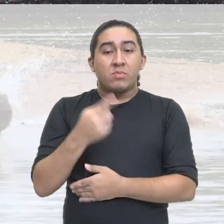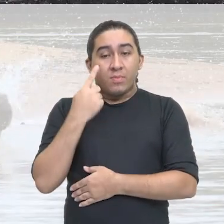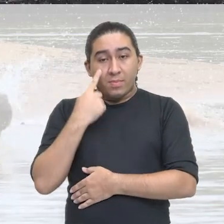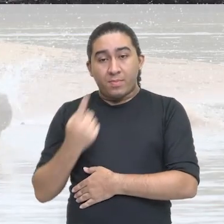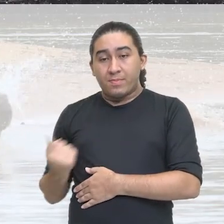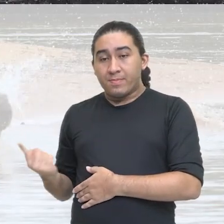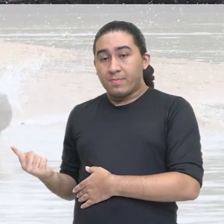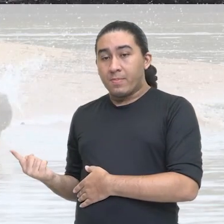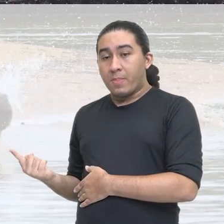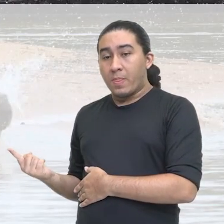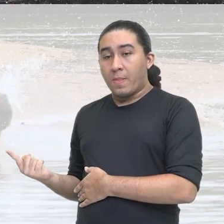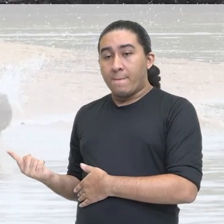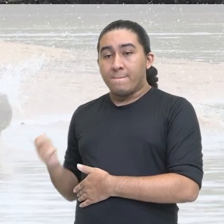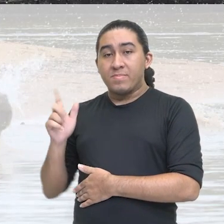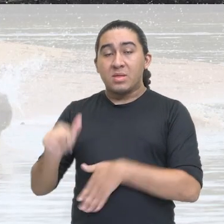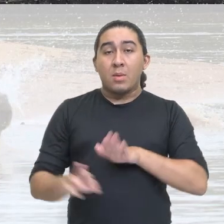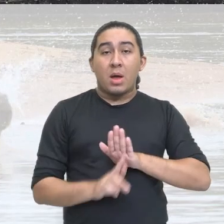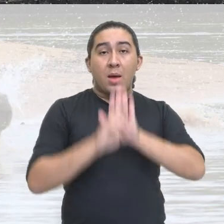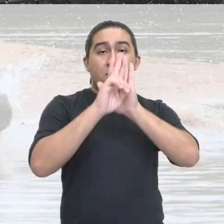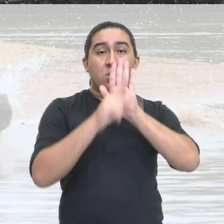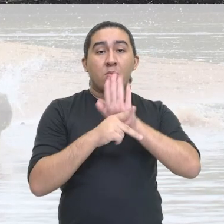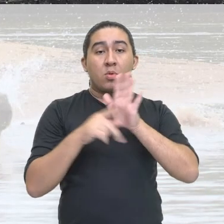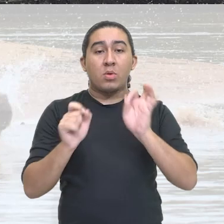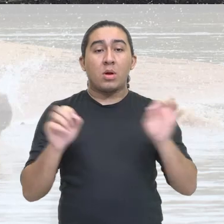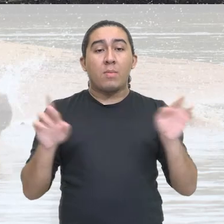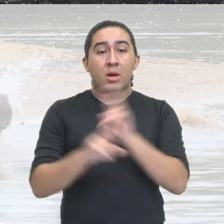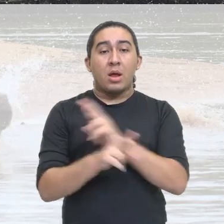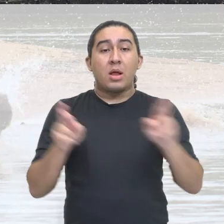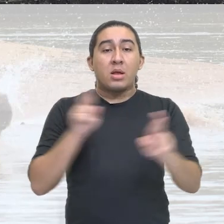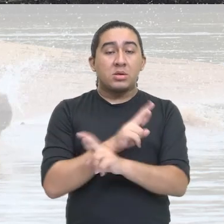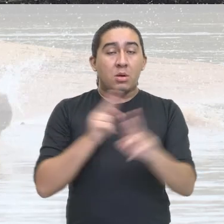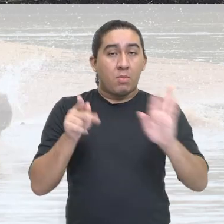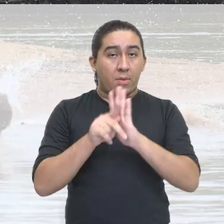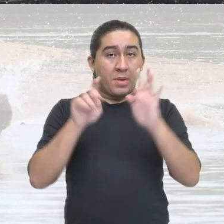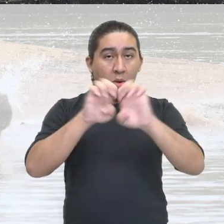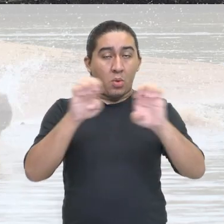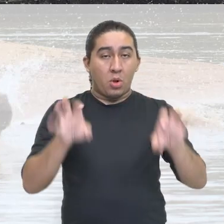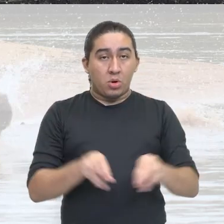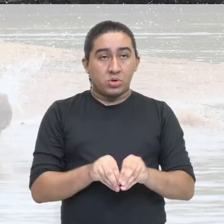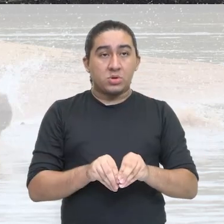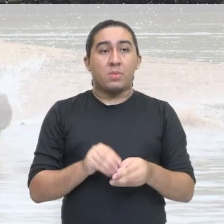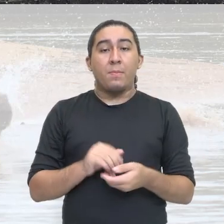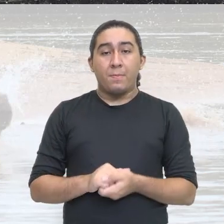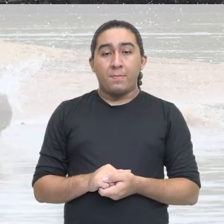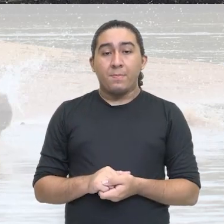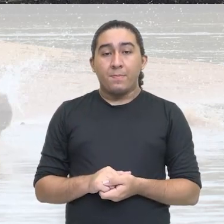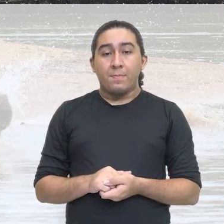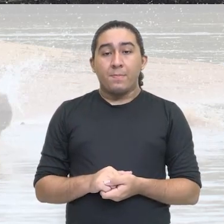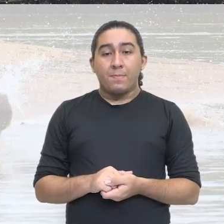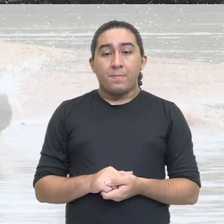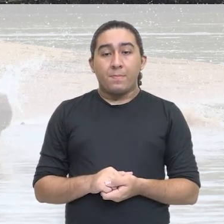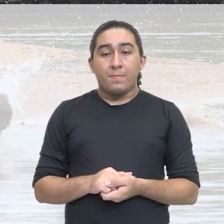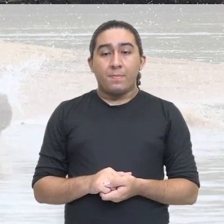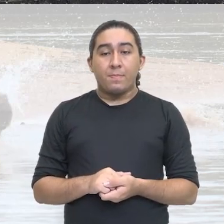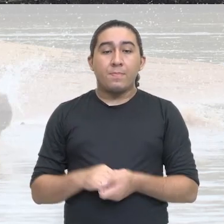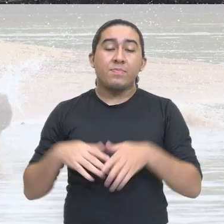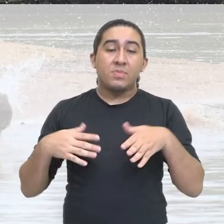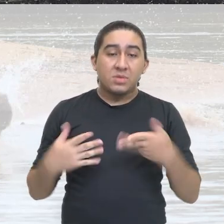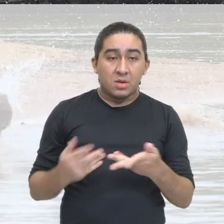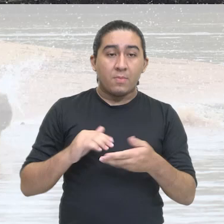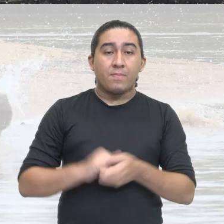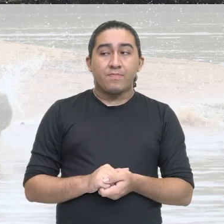aí que é uma representação de interações interações ecológicas então a onça ela é o